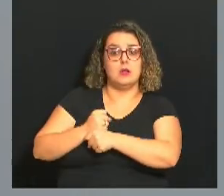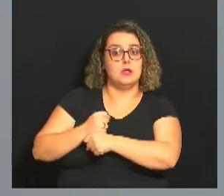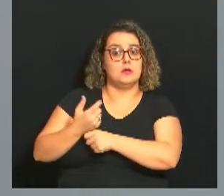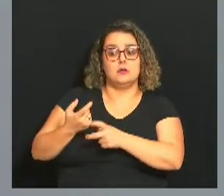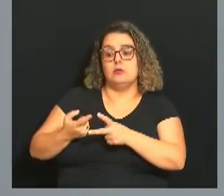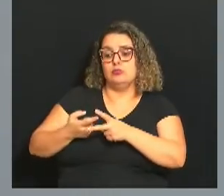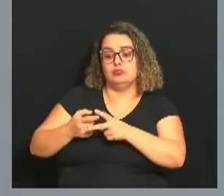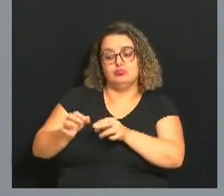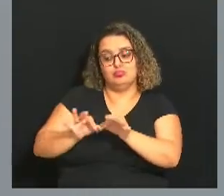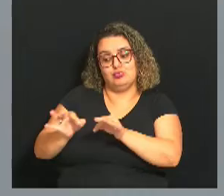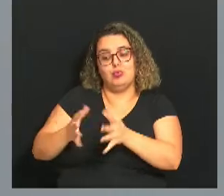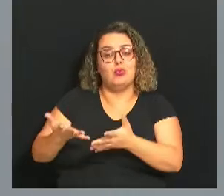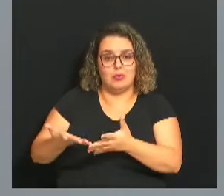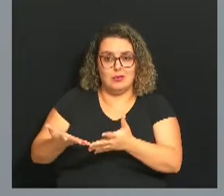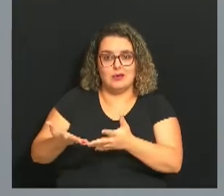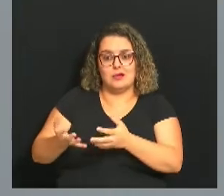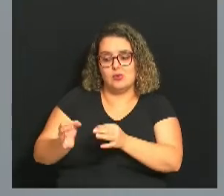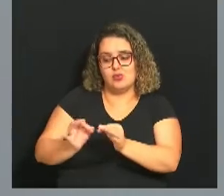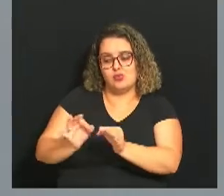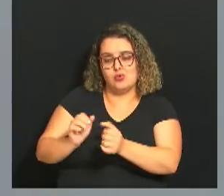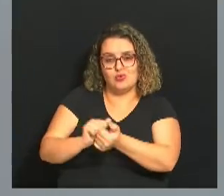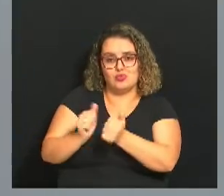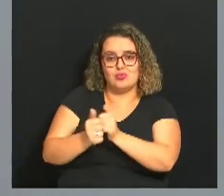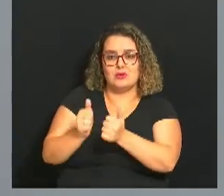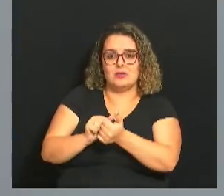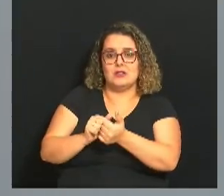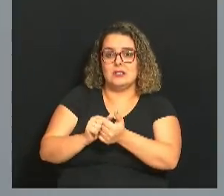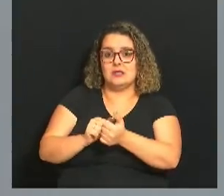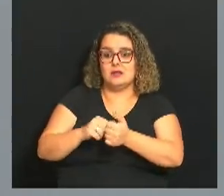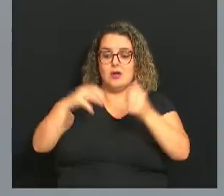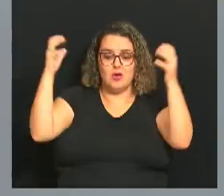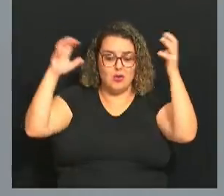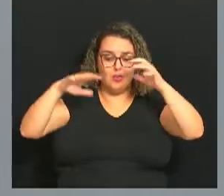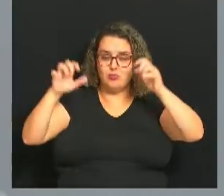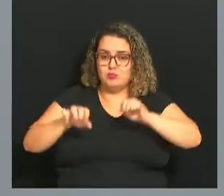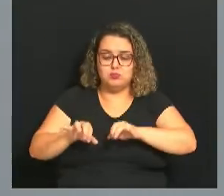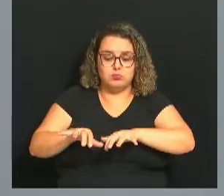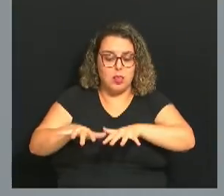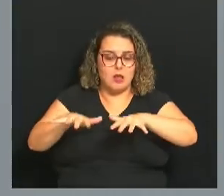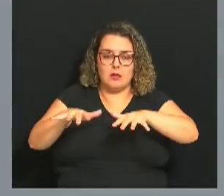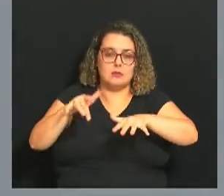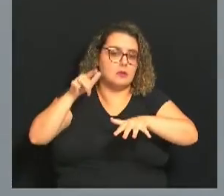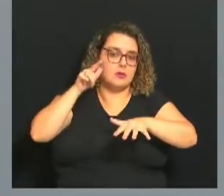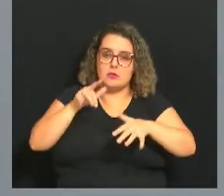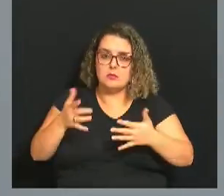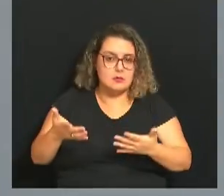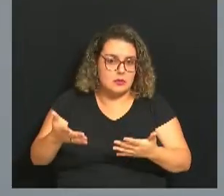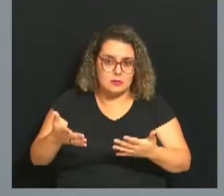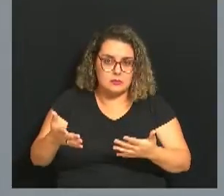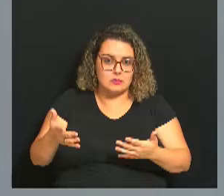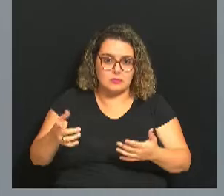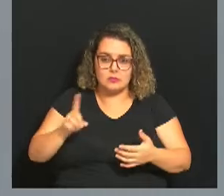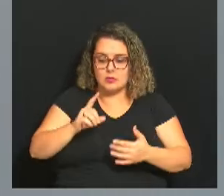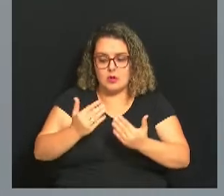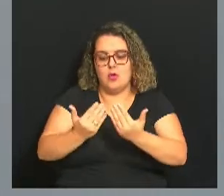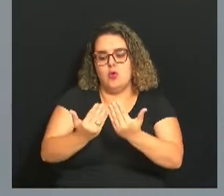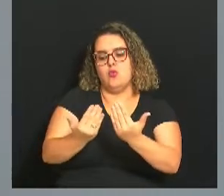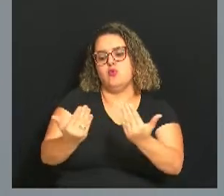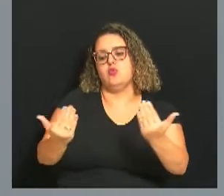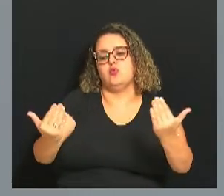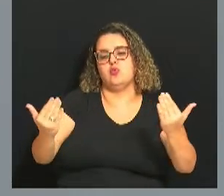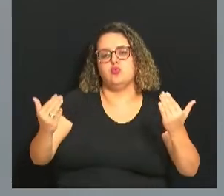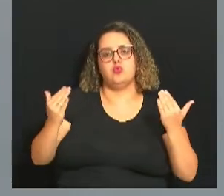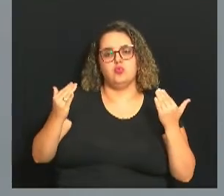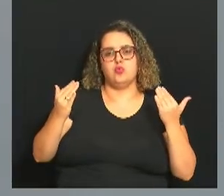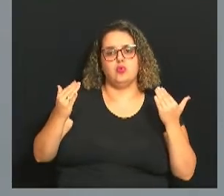dessa estrutura, em eventos extremos de precipitação, eles não vão dar conta. Então, não é só construir uma barreira, construir uma contenção